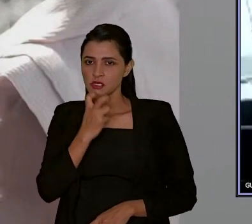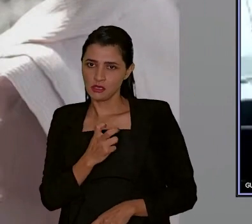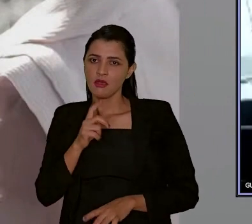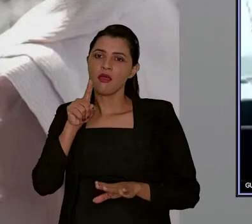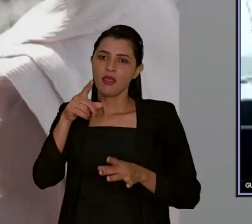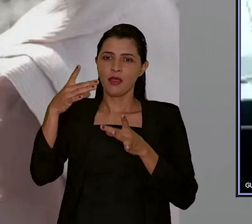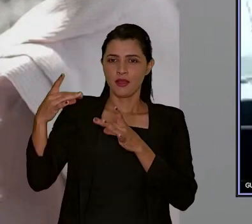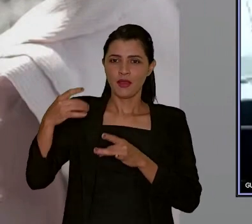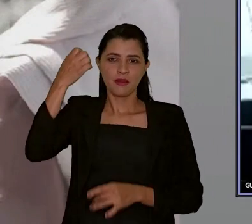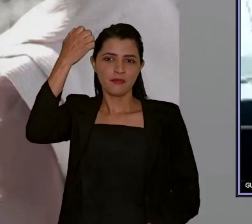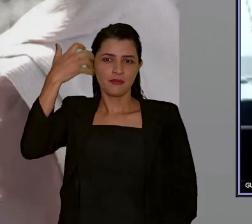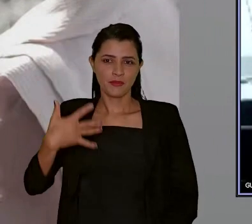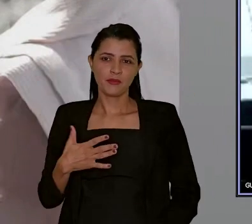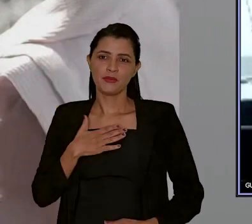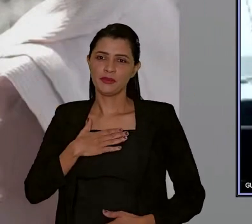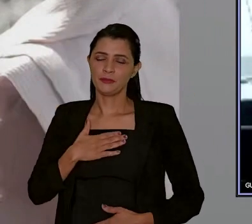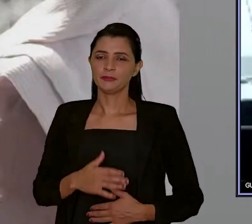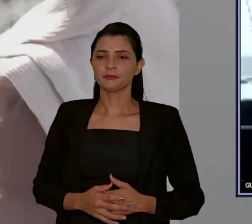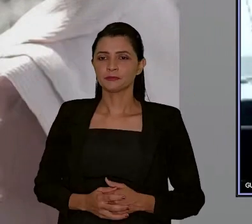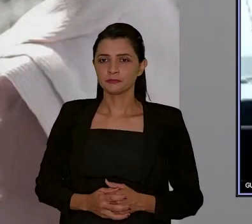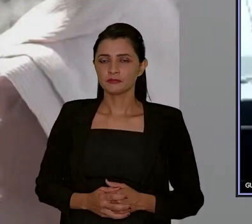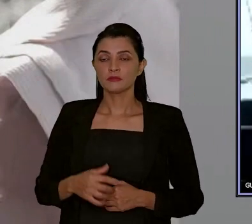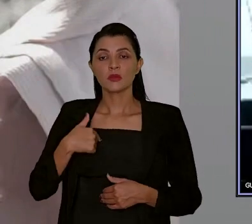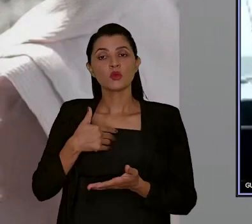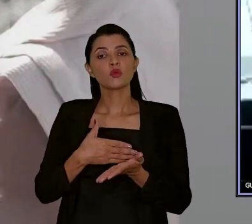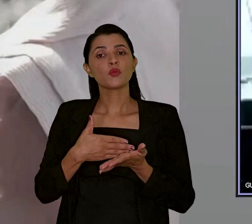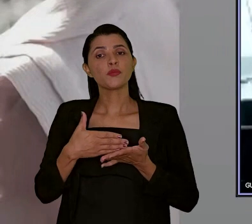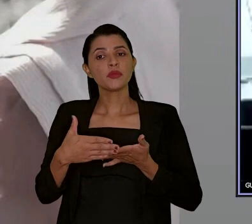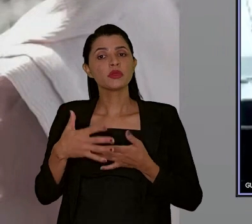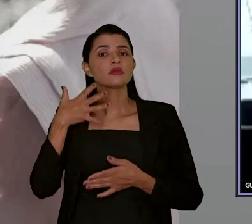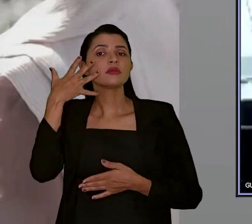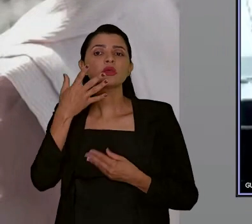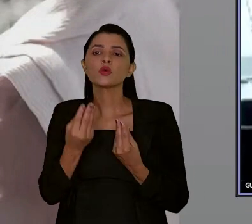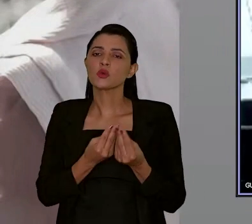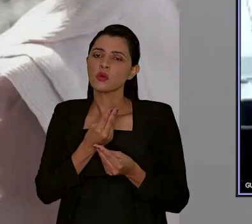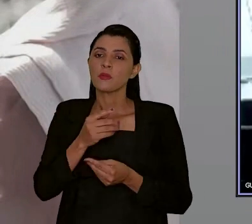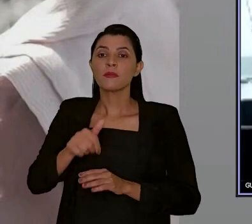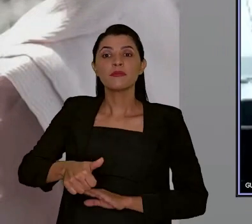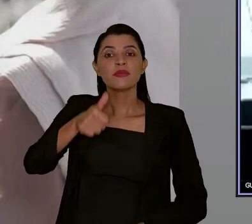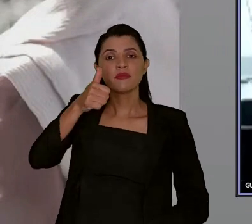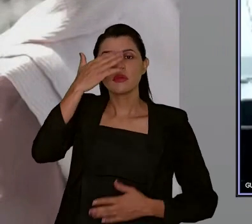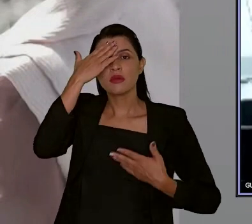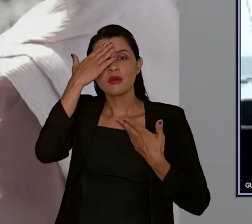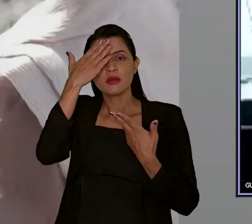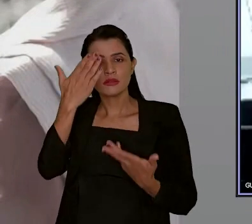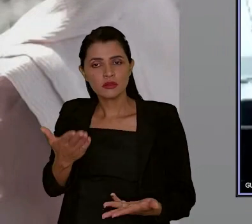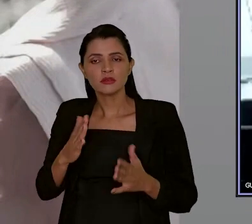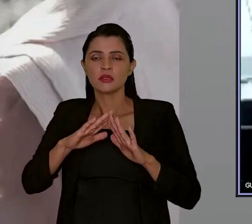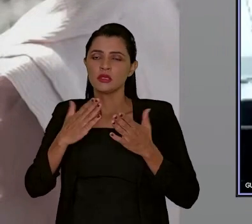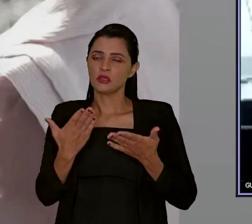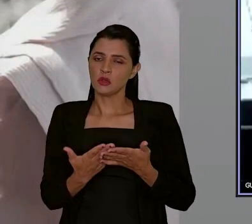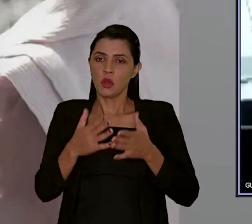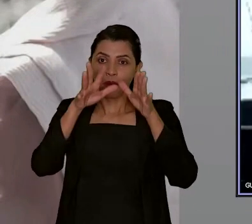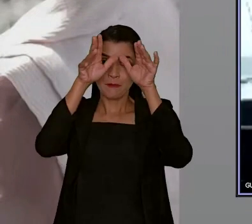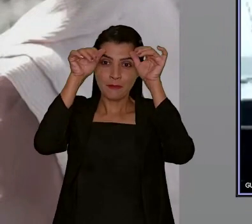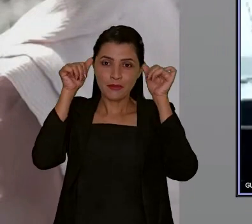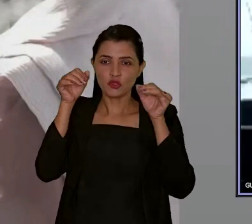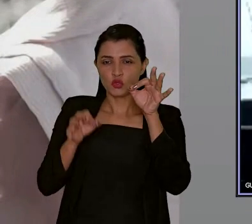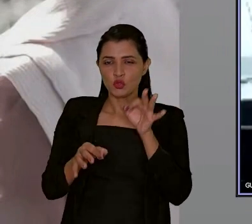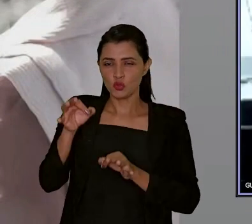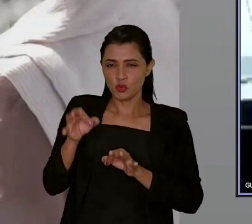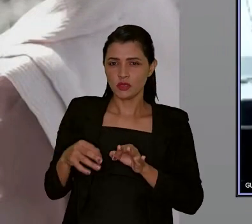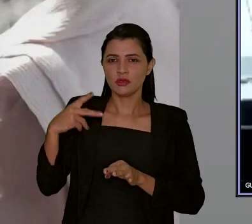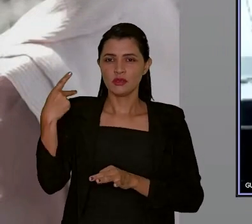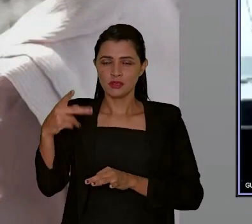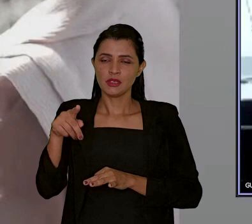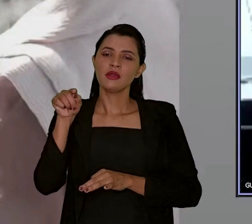descrição. Eu queria iniciar aqui minha fala, primeiramente, agradecendo à Escola da Magistratura do Tribunal Regional Federal